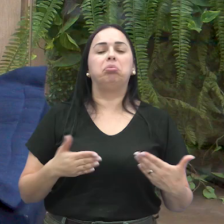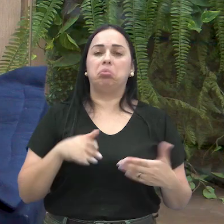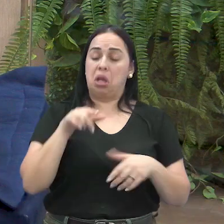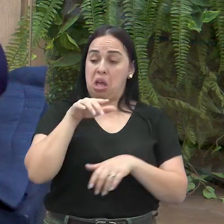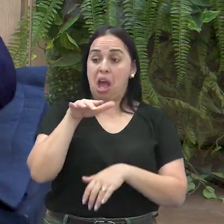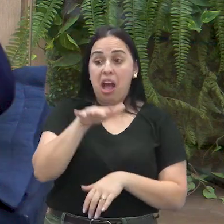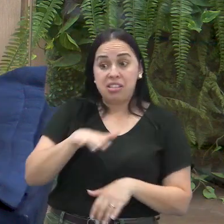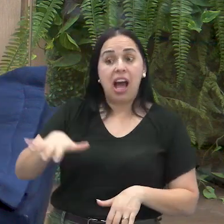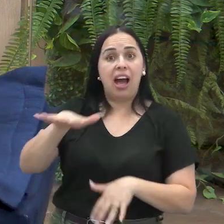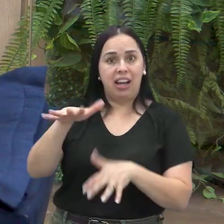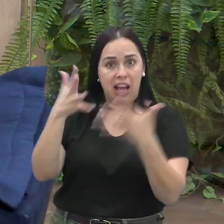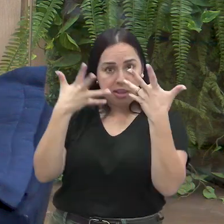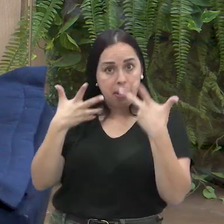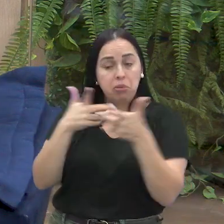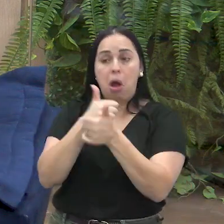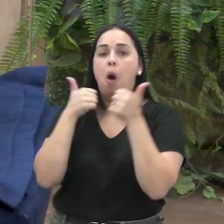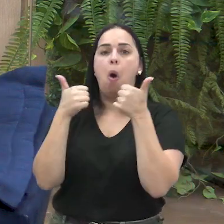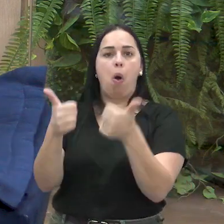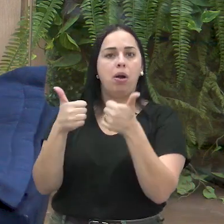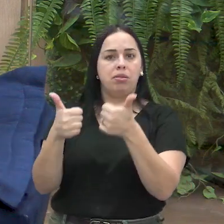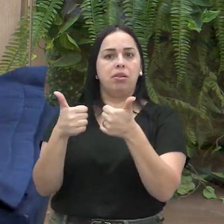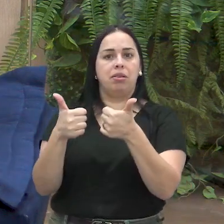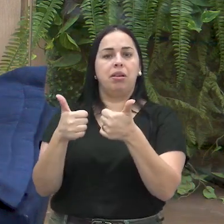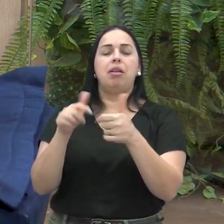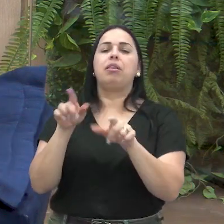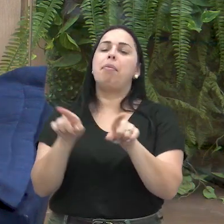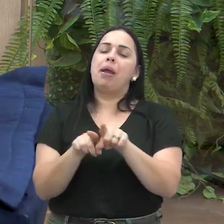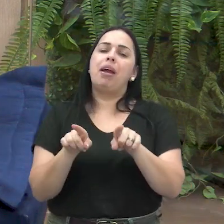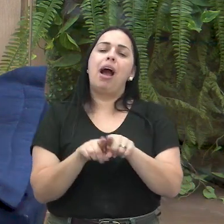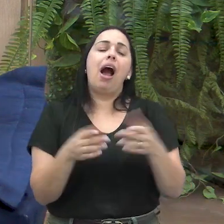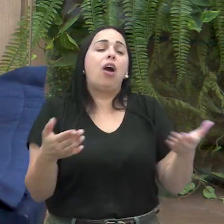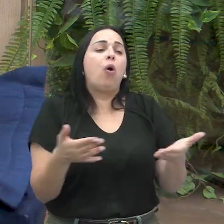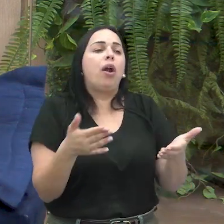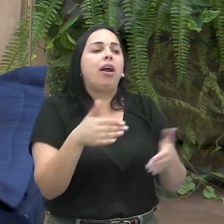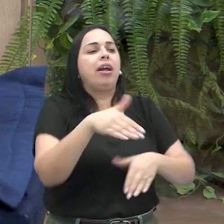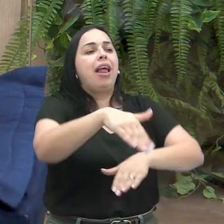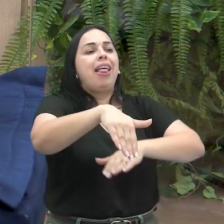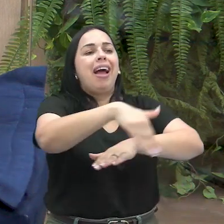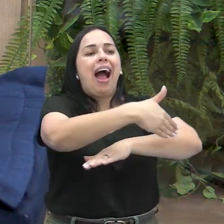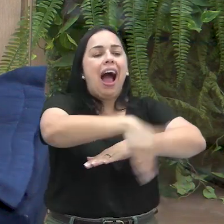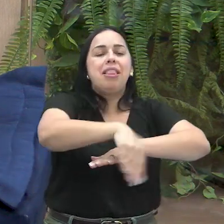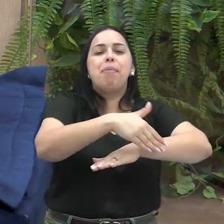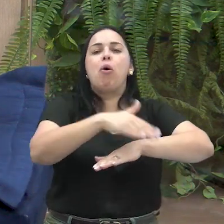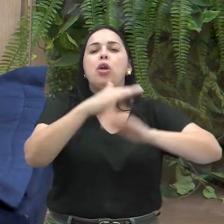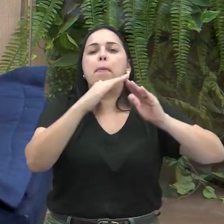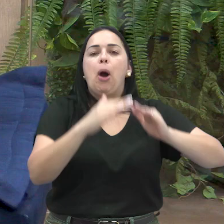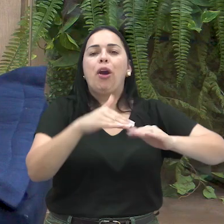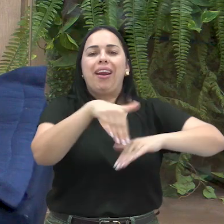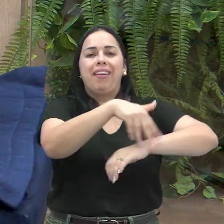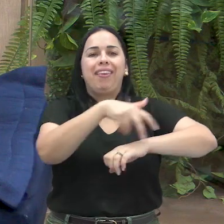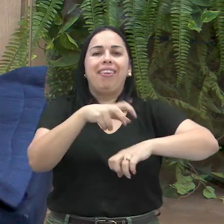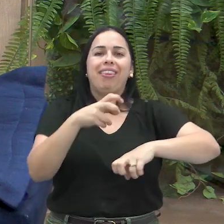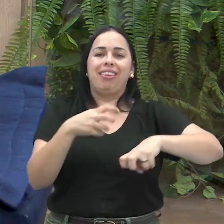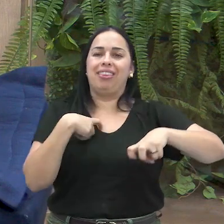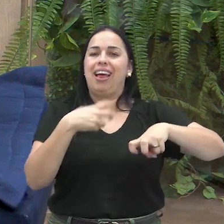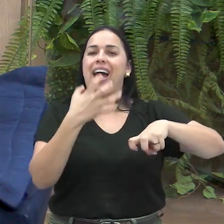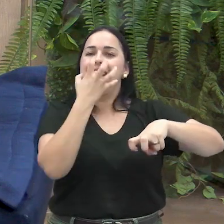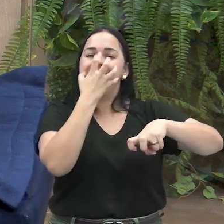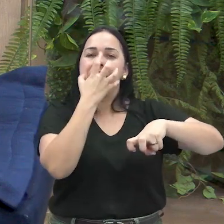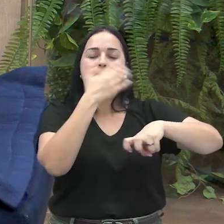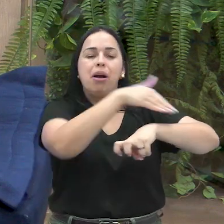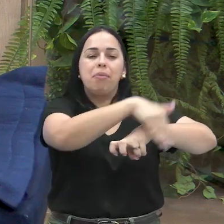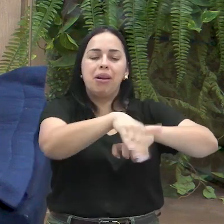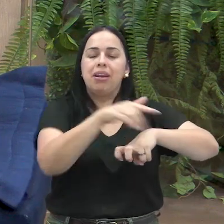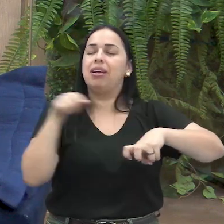essa parte está funcionando muito bem. E agora a gente precisa atuar em cima dos animais de rua. A gente já tem um programa, a gente já apresentou à prefeitura. Espero